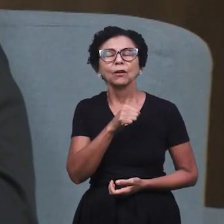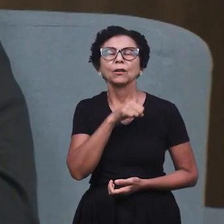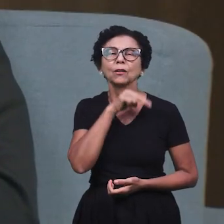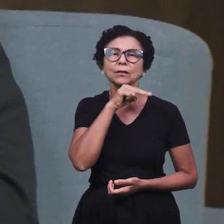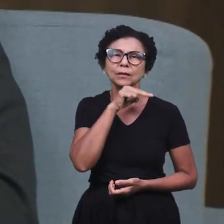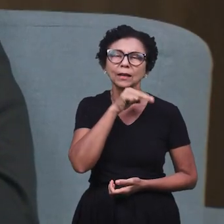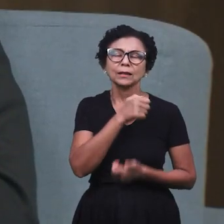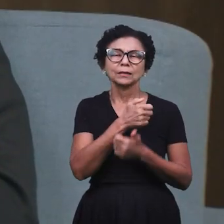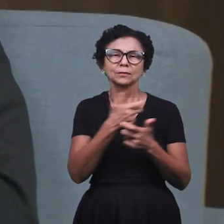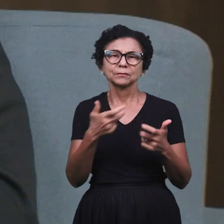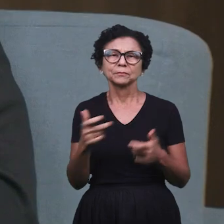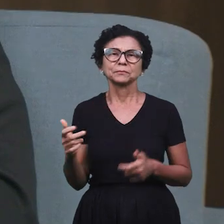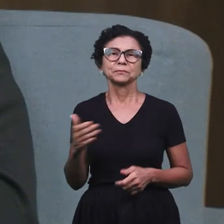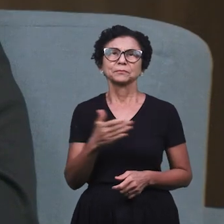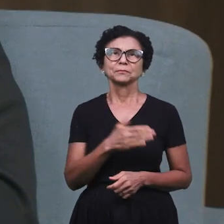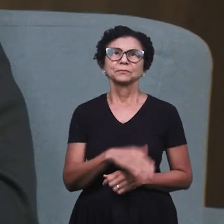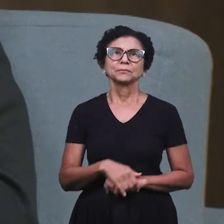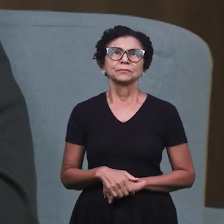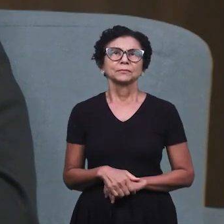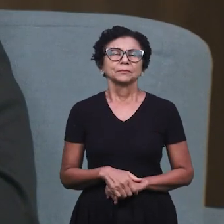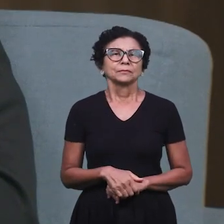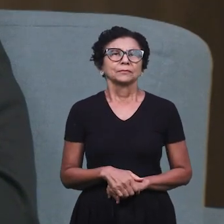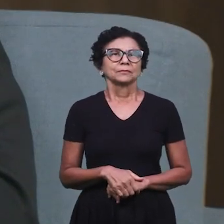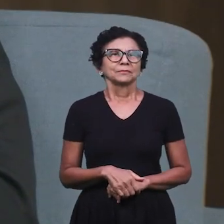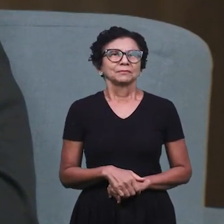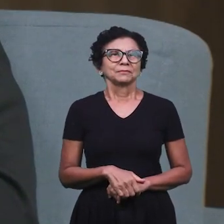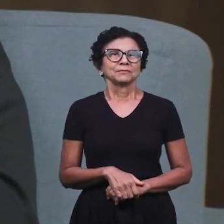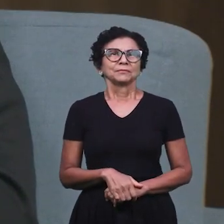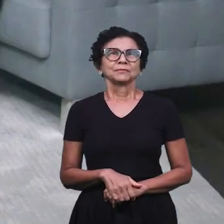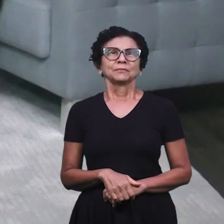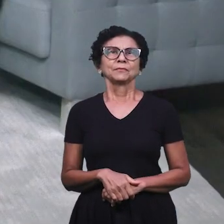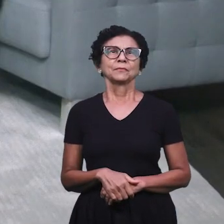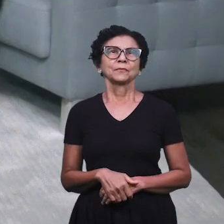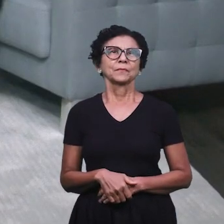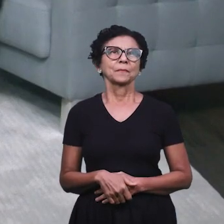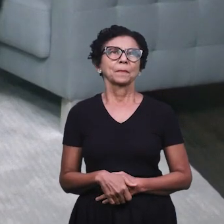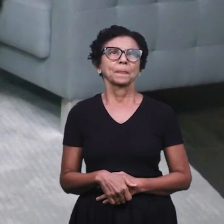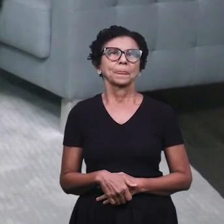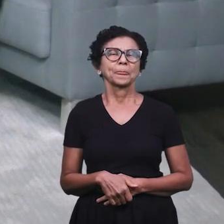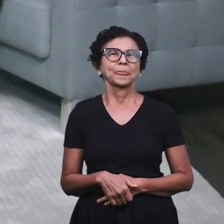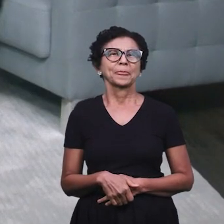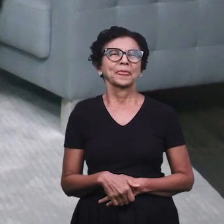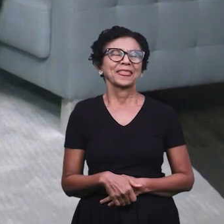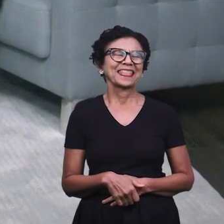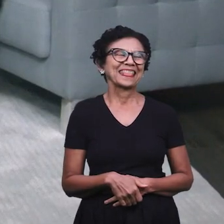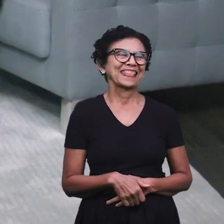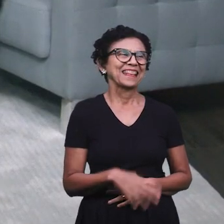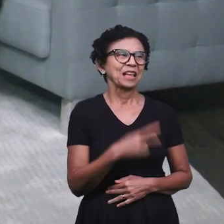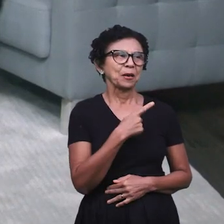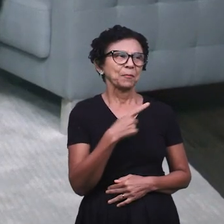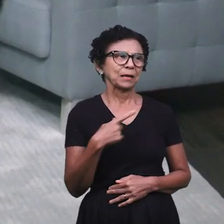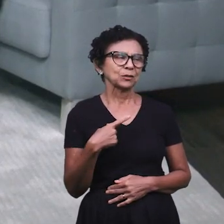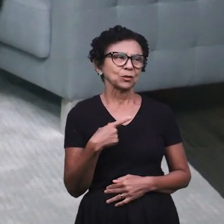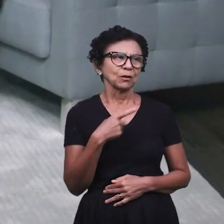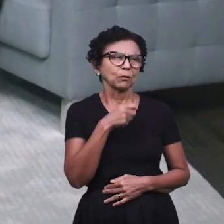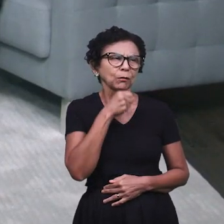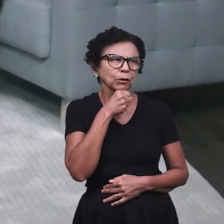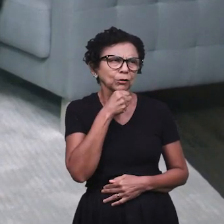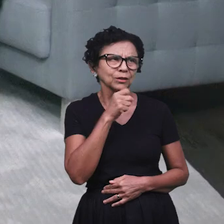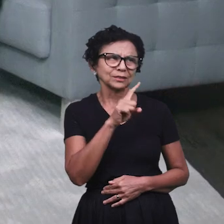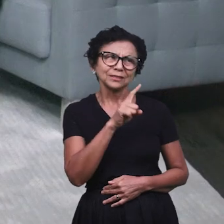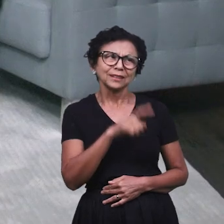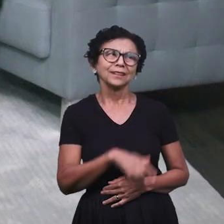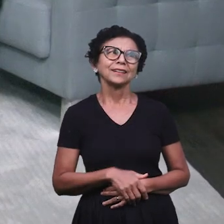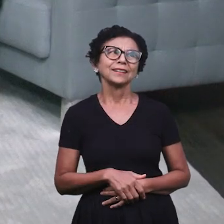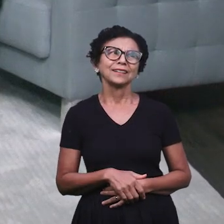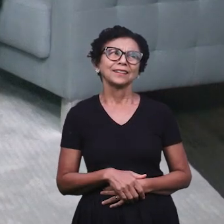Bom, quero me dirigir agora ao pastor Fernando Almeida, não que ele seja tão velho, mas entre nós aqui é o